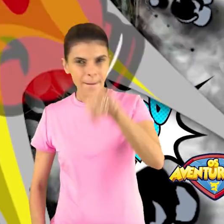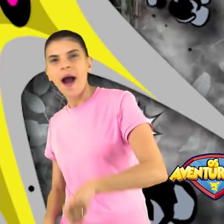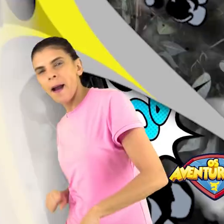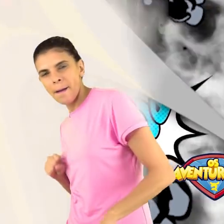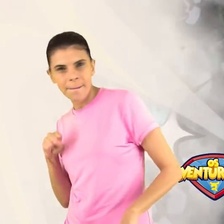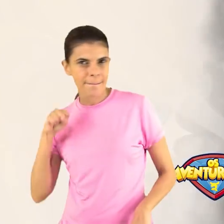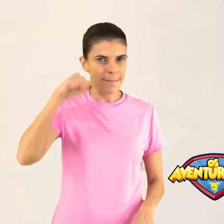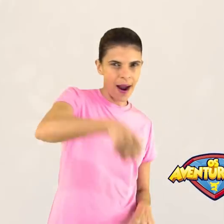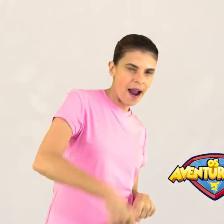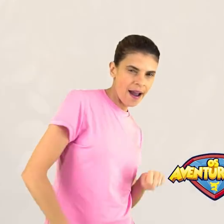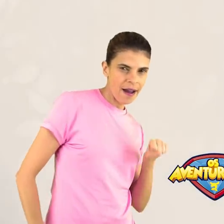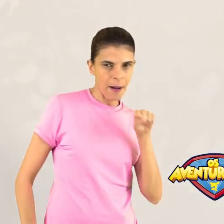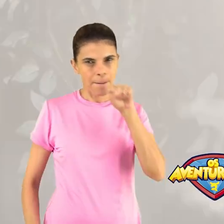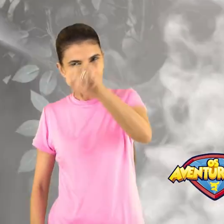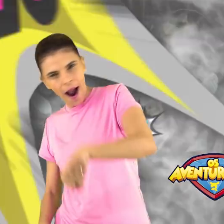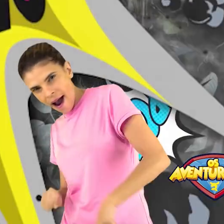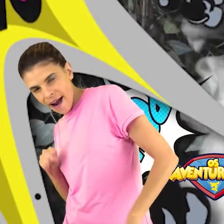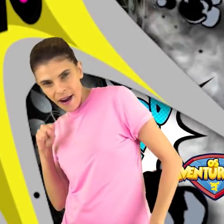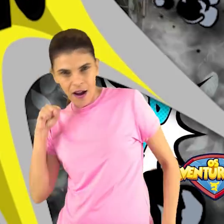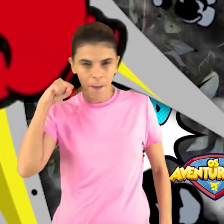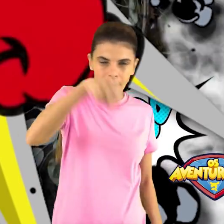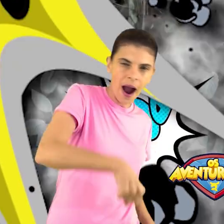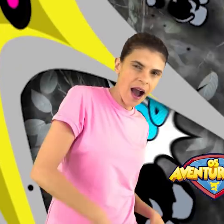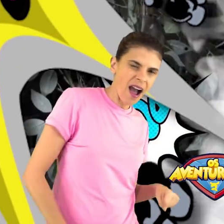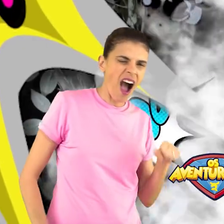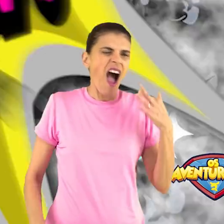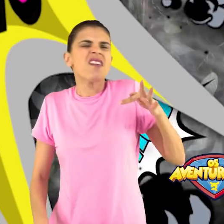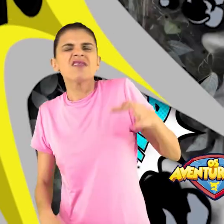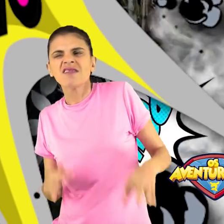Ai! Cuidado com meu medo!